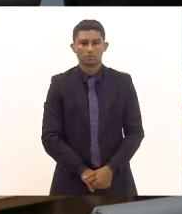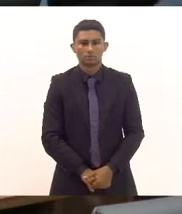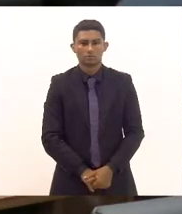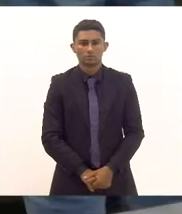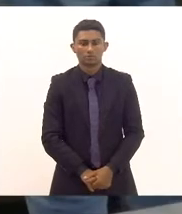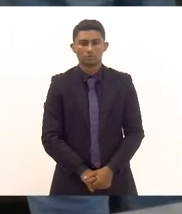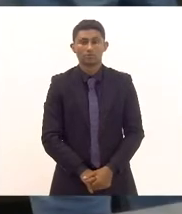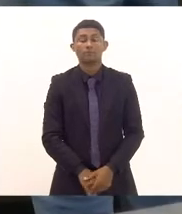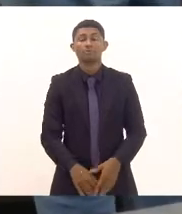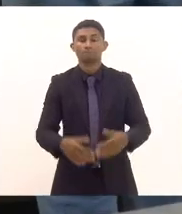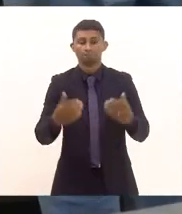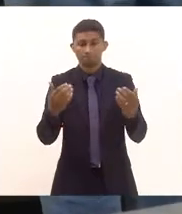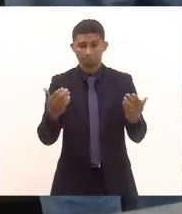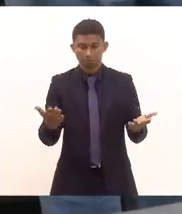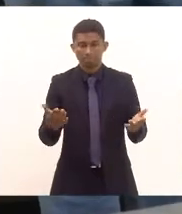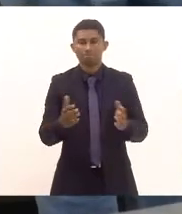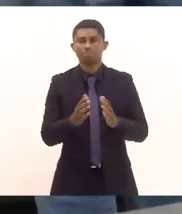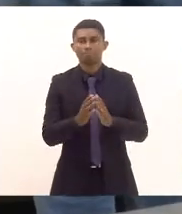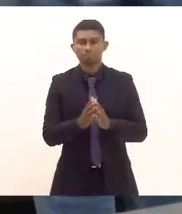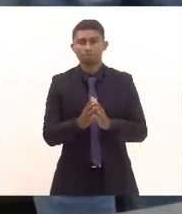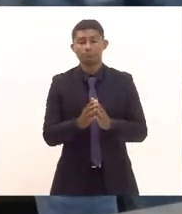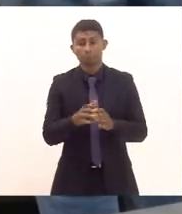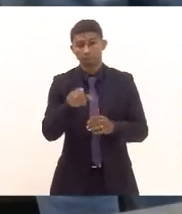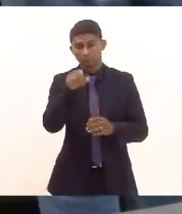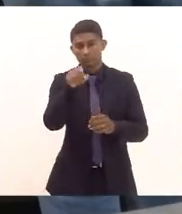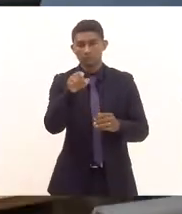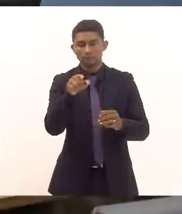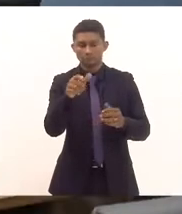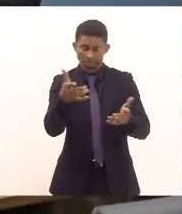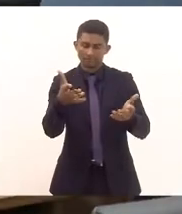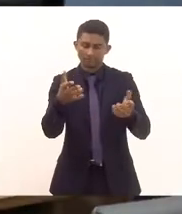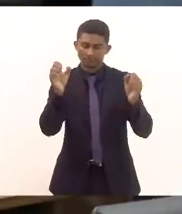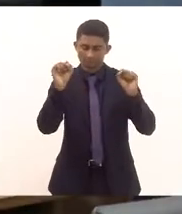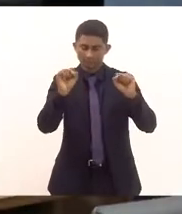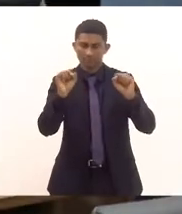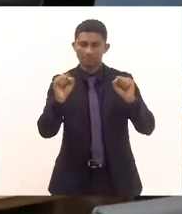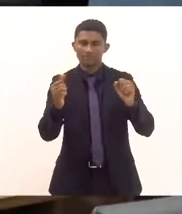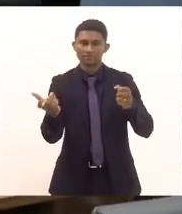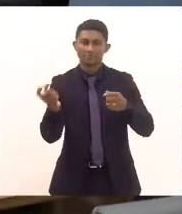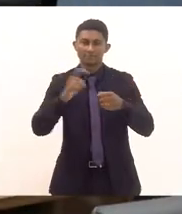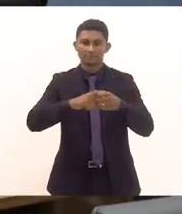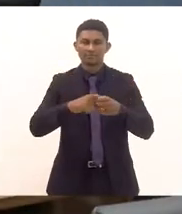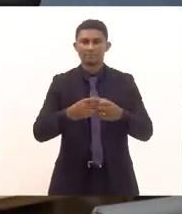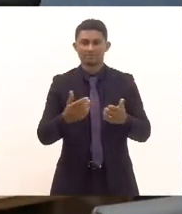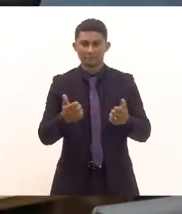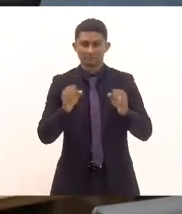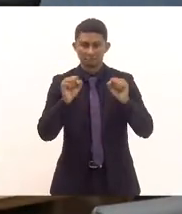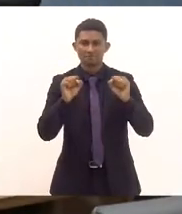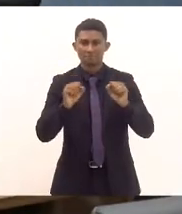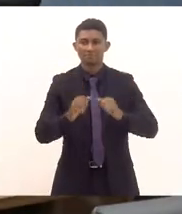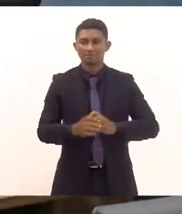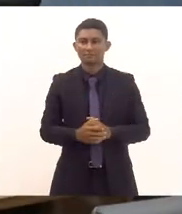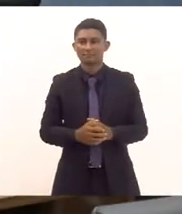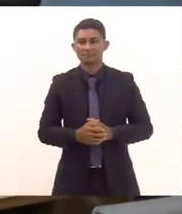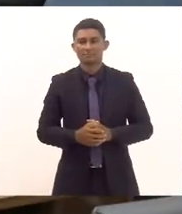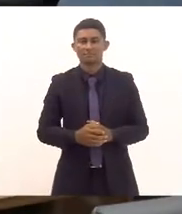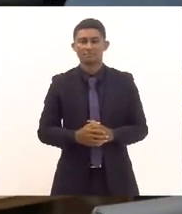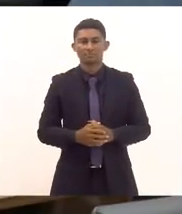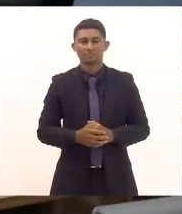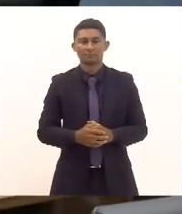seu presidente quando vossa excelência quiser E aí